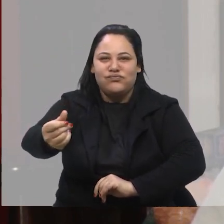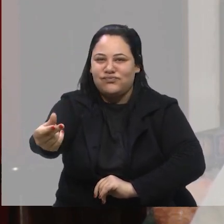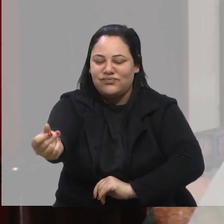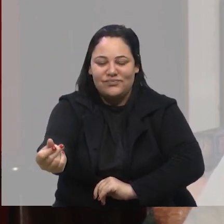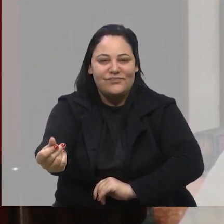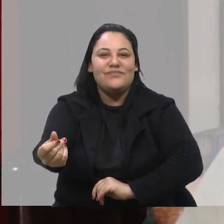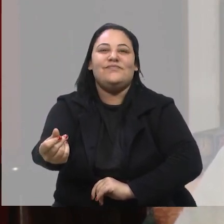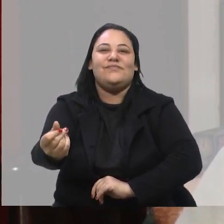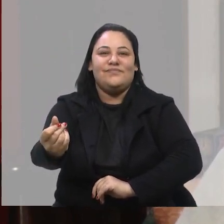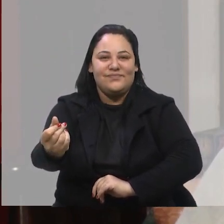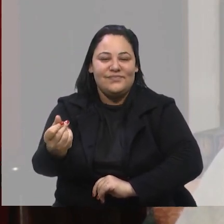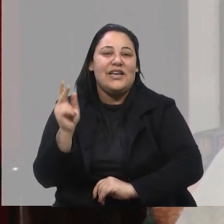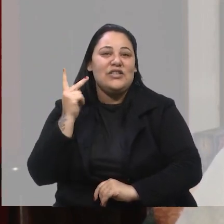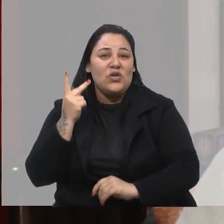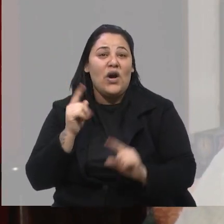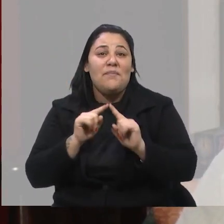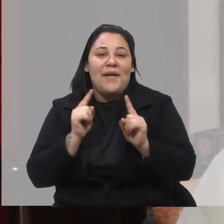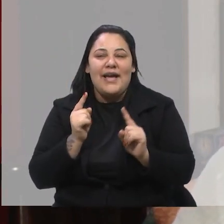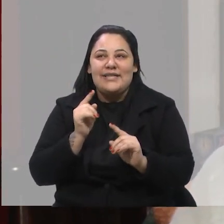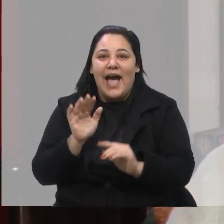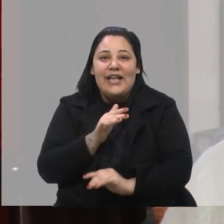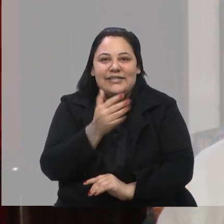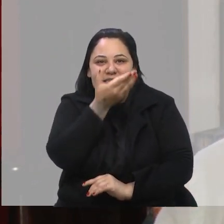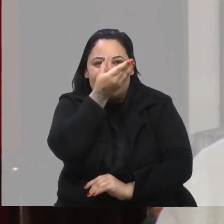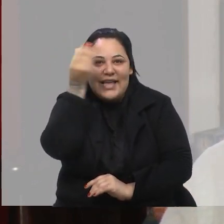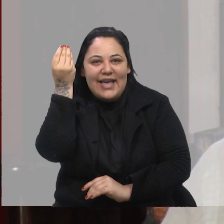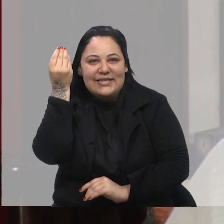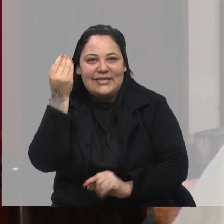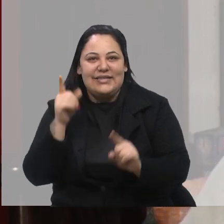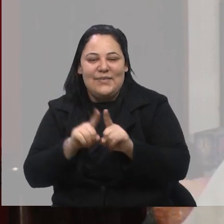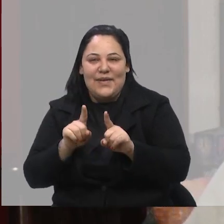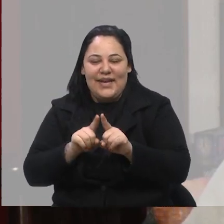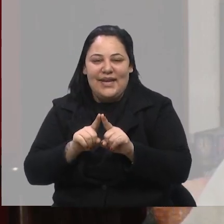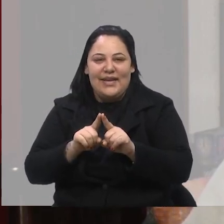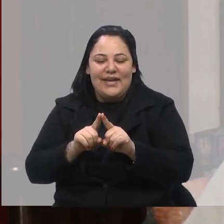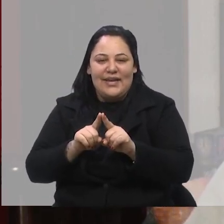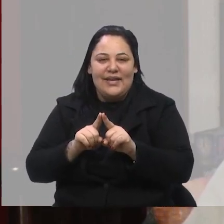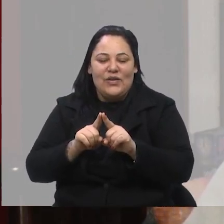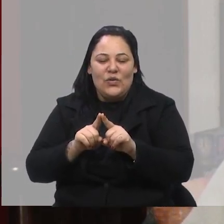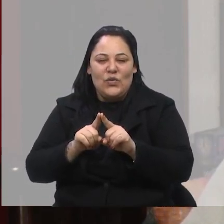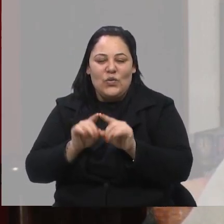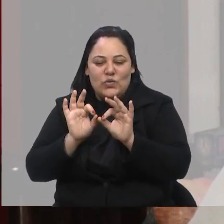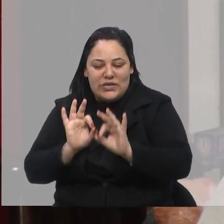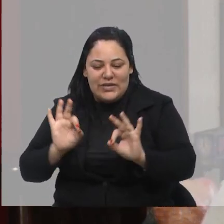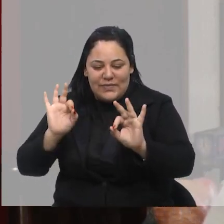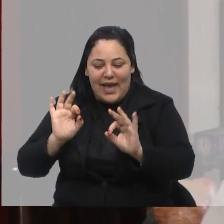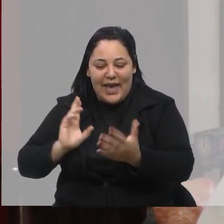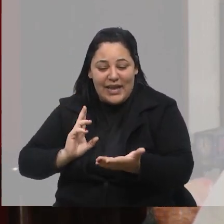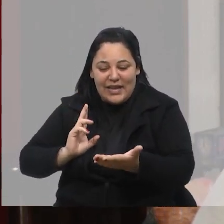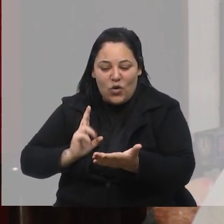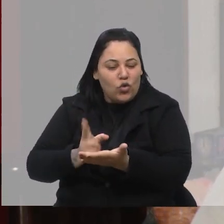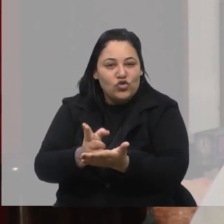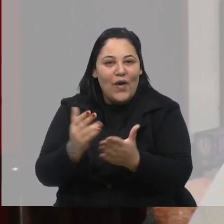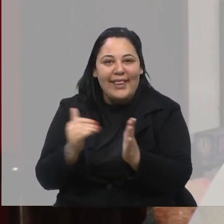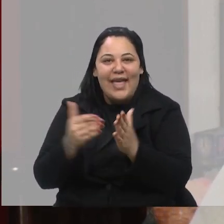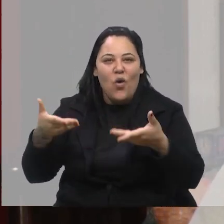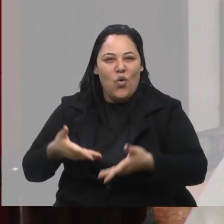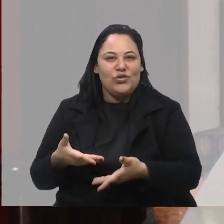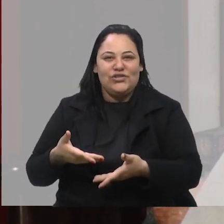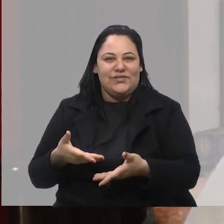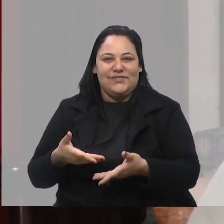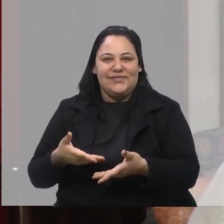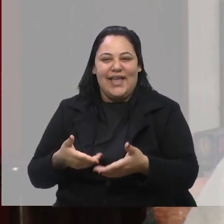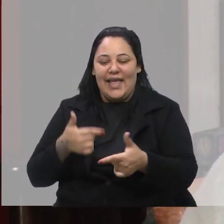na história, mas a gente esquece às vezes que que o nativismo mais traz é que isso se permanece até hoje. Isso são